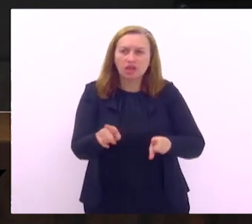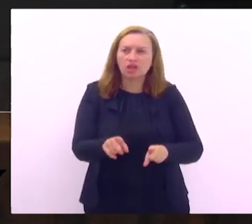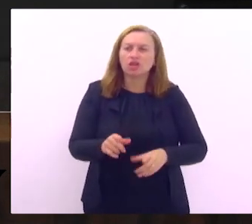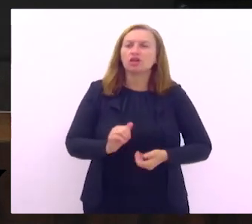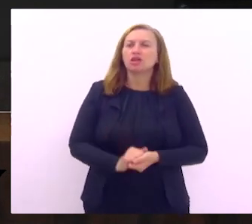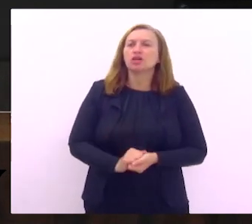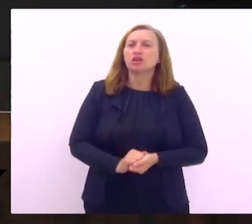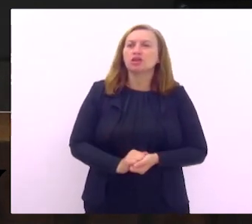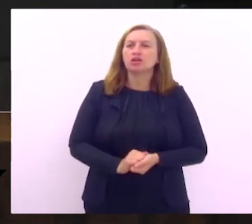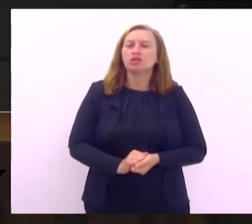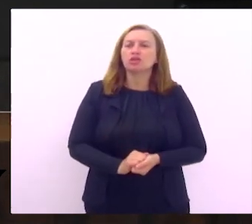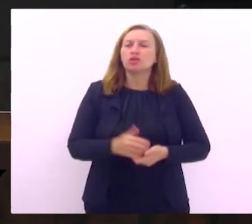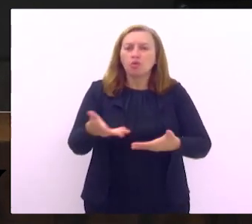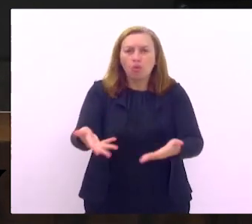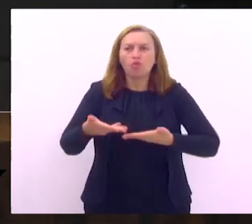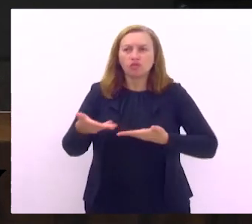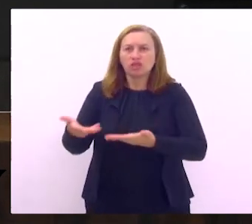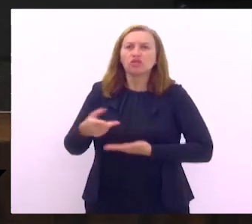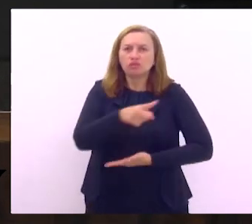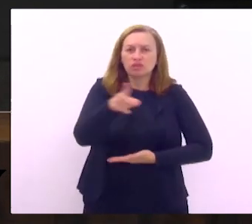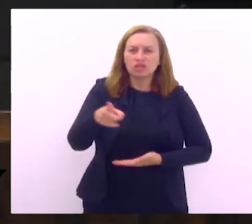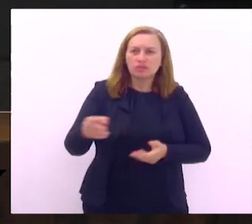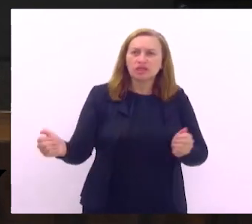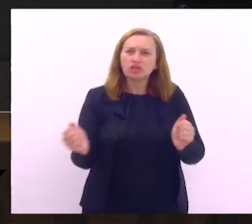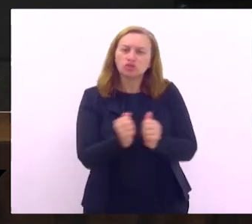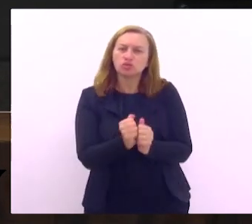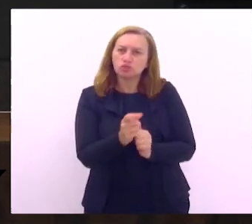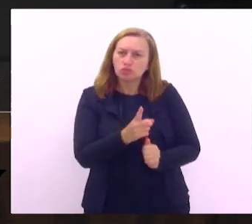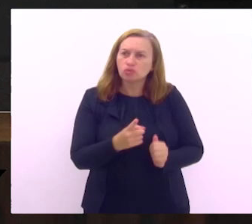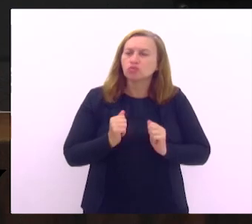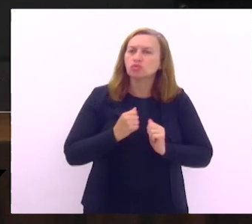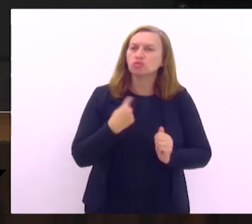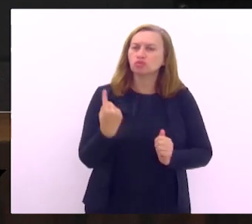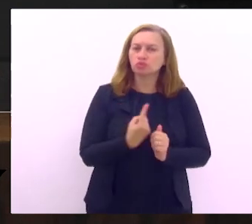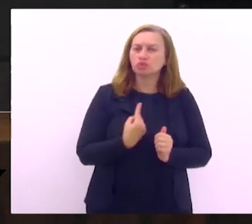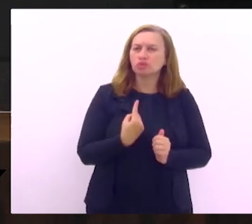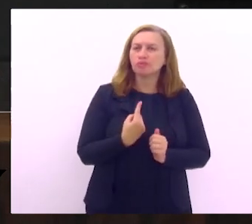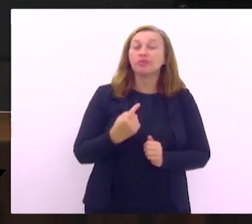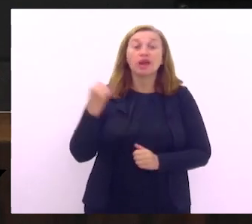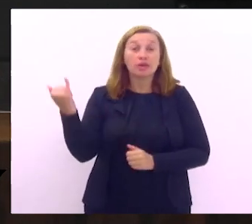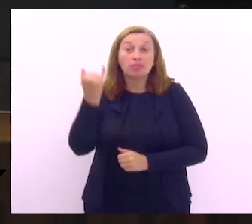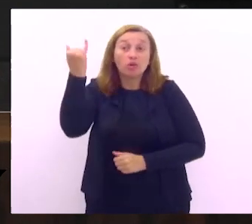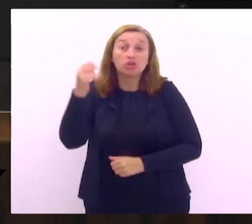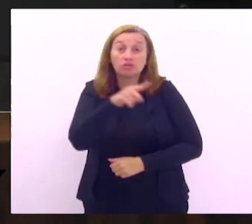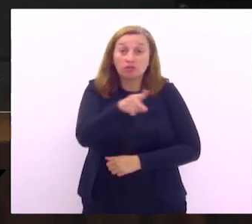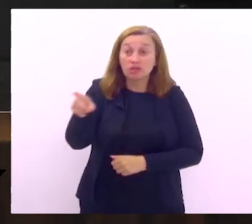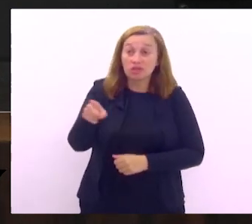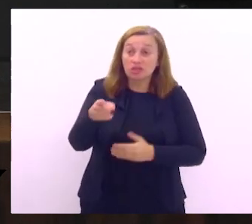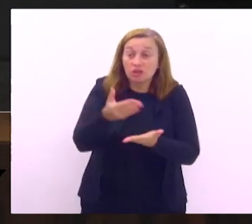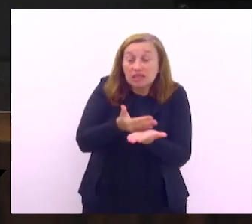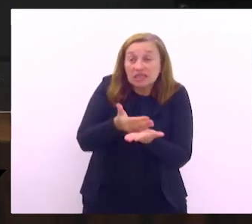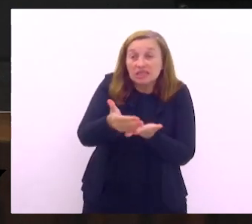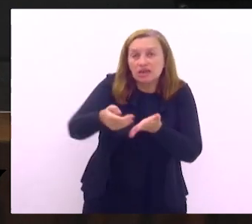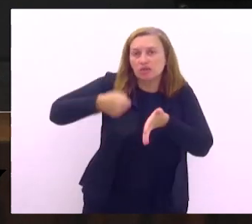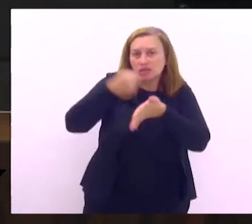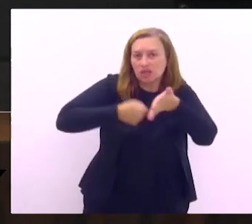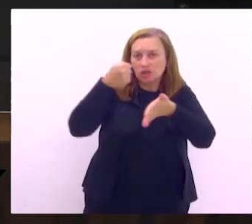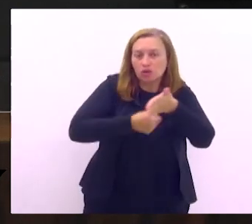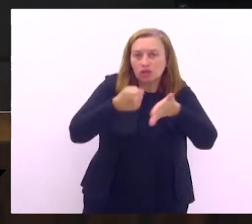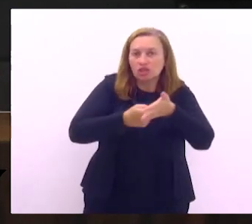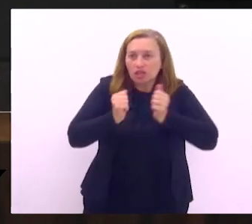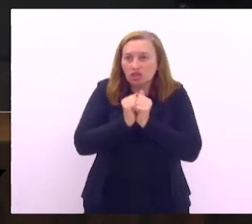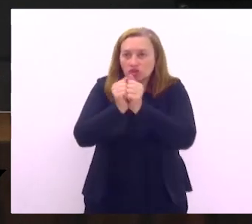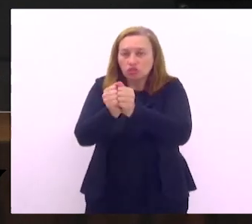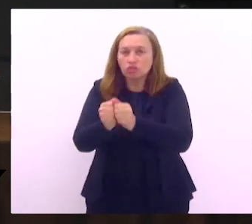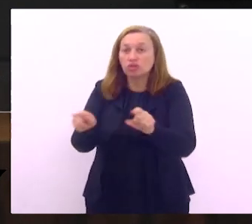da comissão, nós vamos estar convidando um de vocês para estarem participando, que é importante, vocês são os percussores dessa luta, vocês estarem juntos também nessa luta